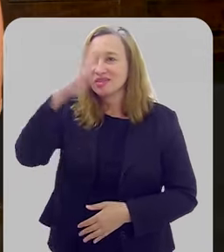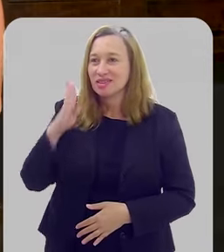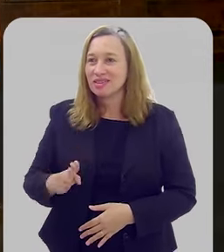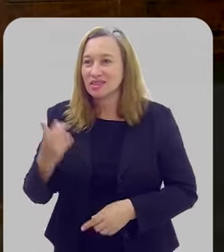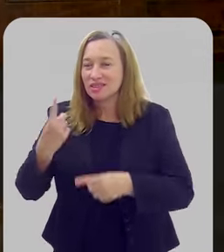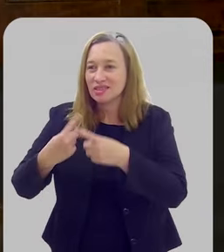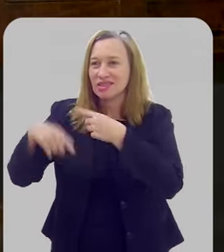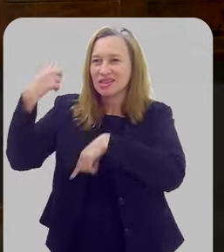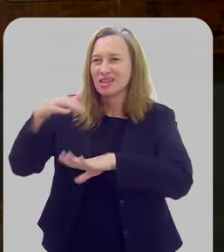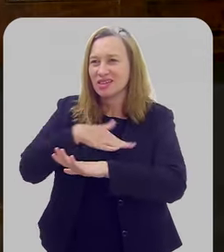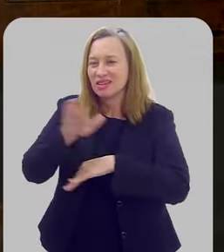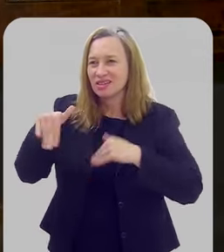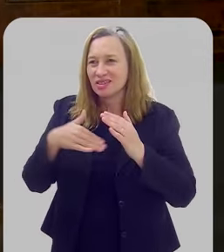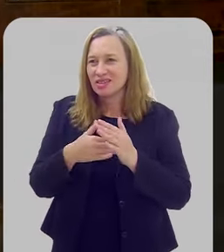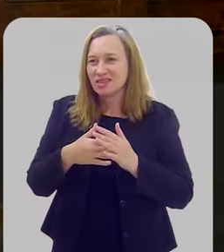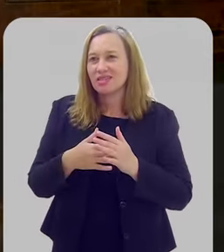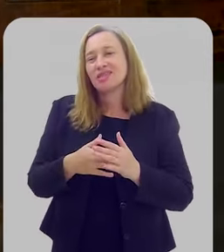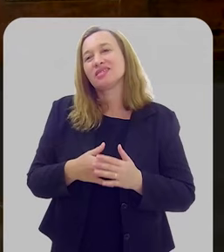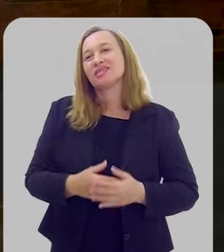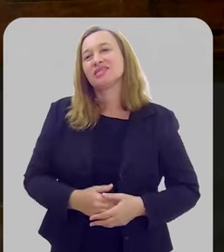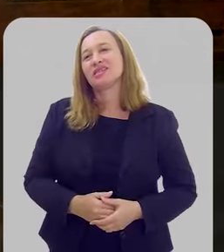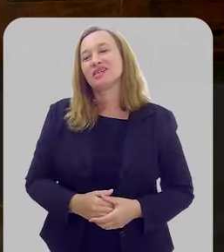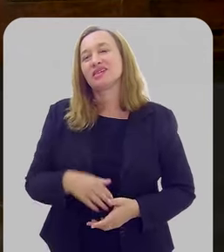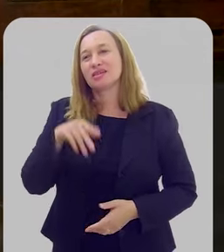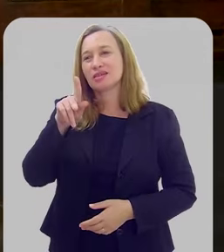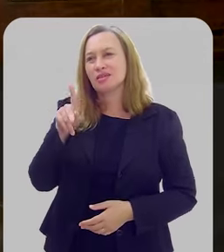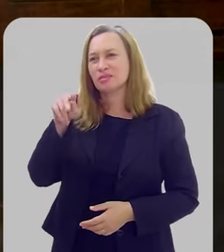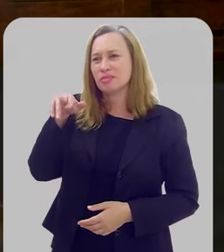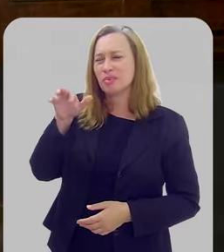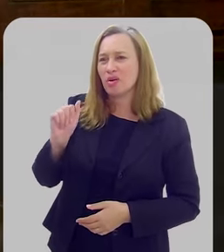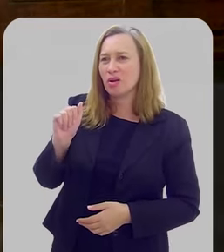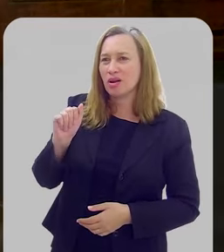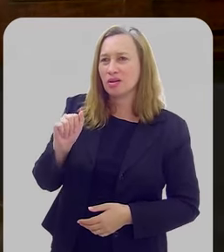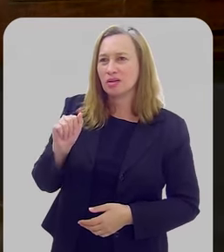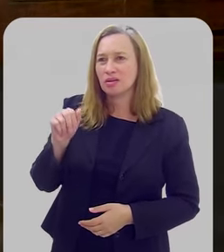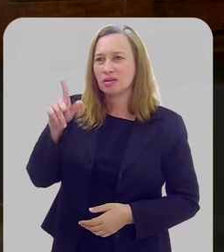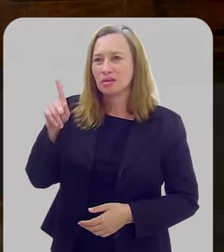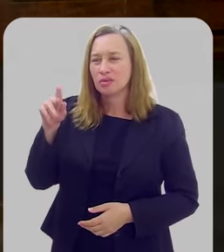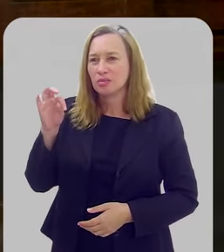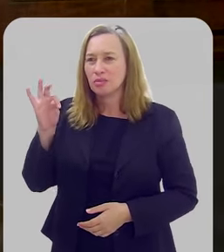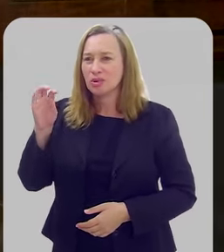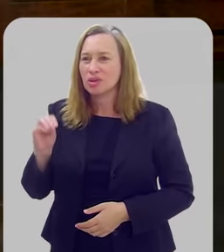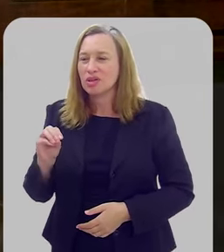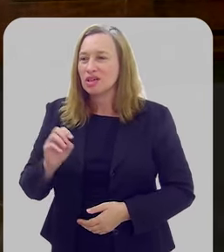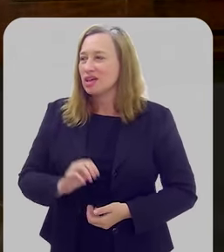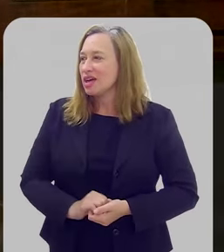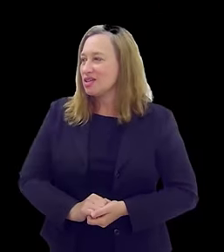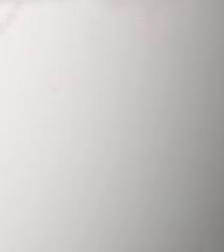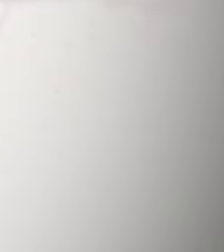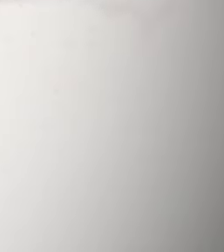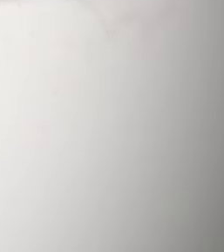Brasil sucesso total e já já Paula Porto com a música